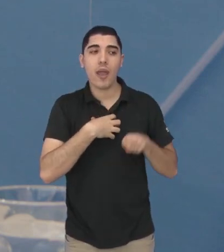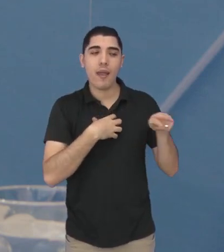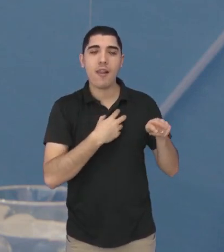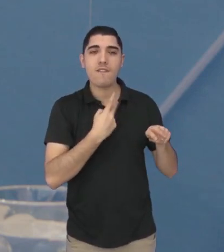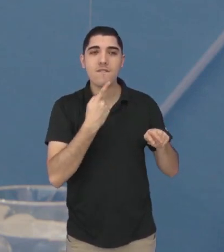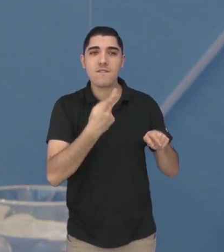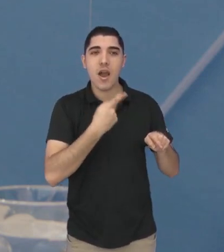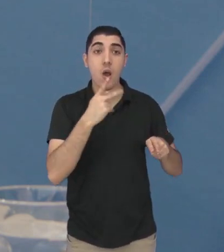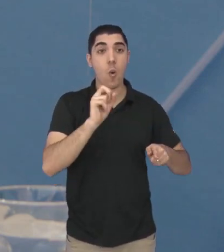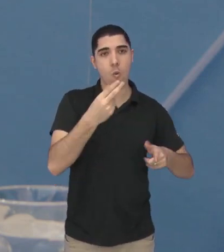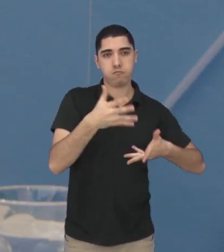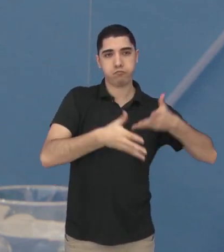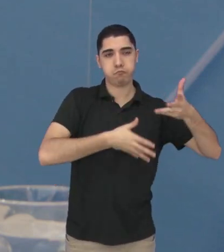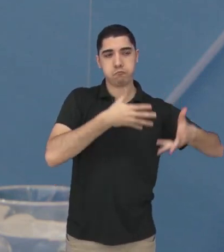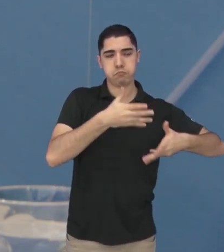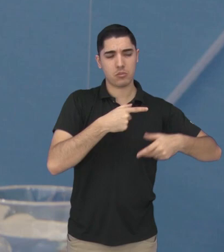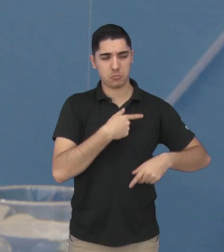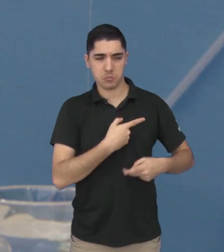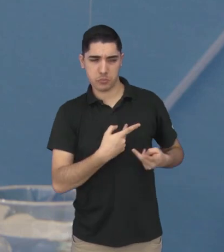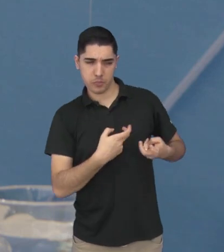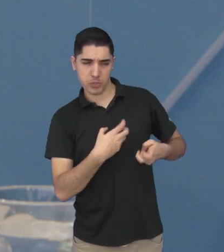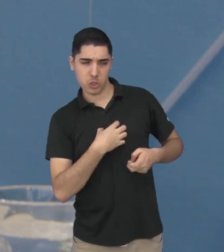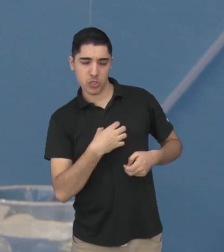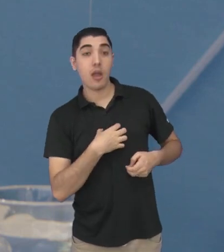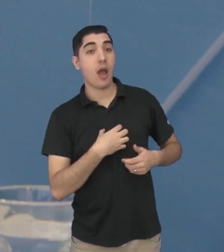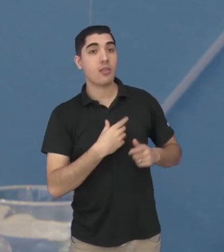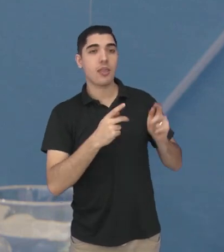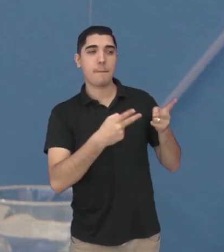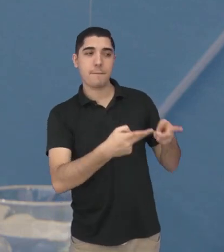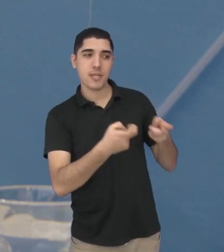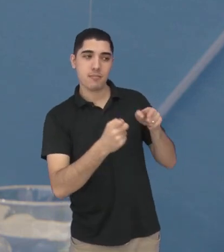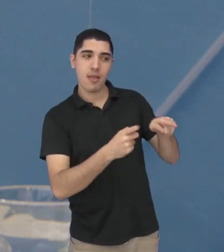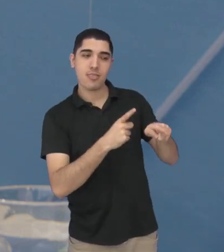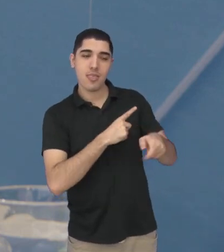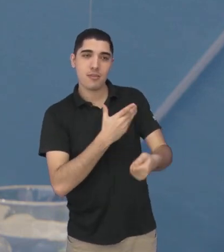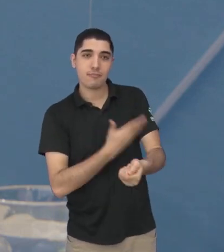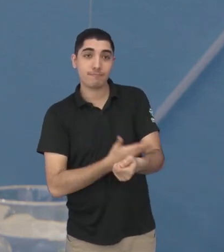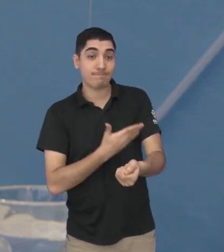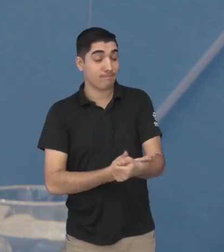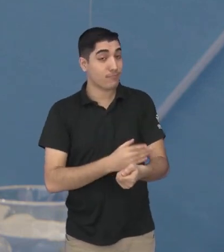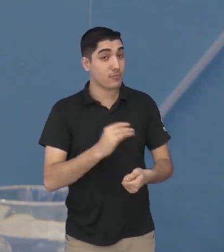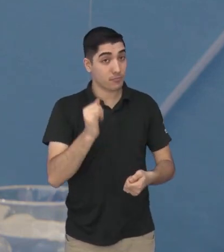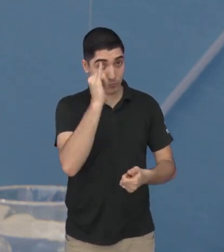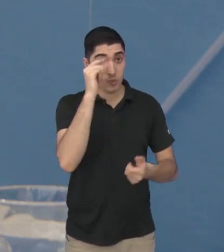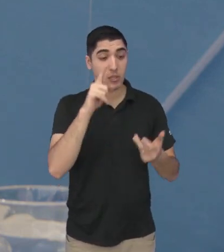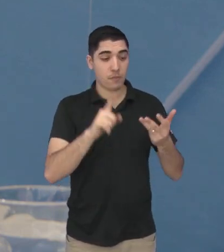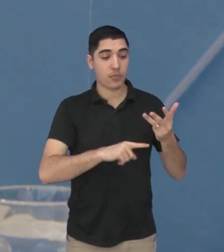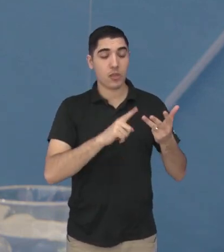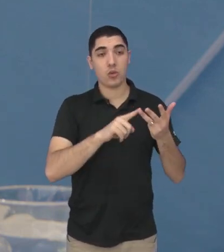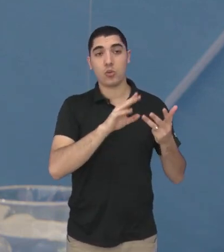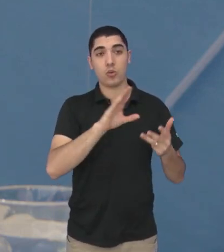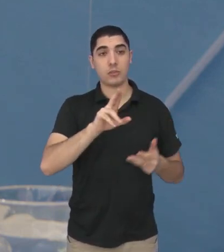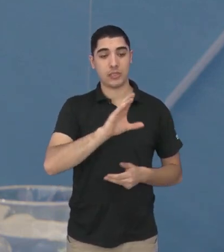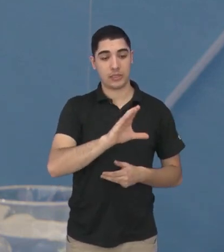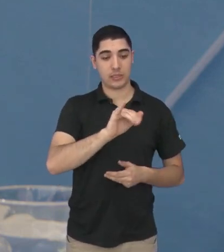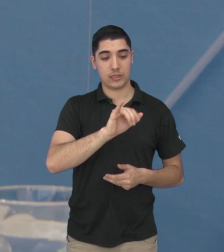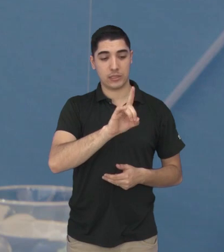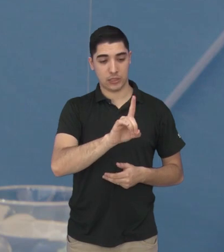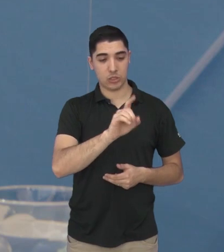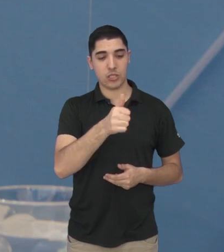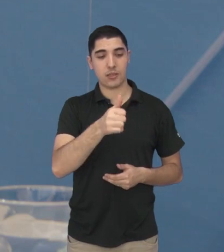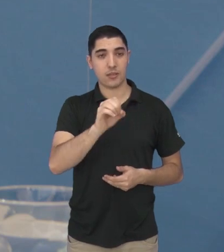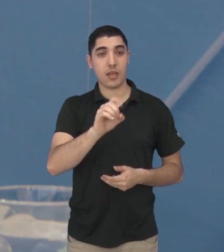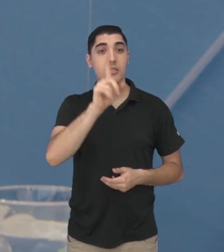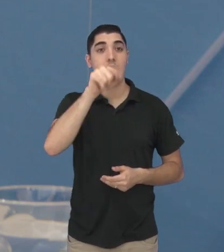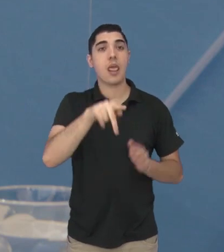pessoa muda. Uma das coisas que mostra muito que a dependência está chegando, é uma coisa que a gente chama, que tem inclusive no CID-10, que é o estreitamento